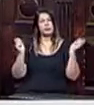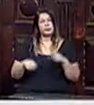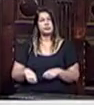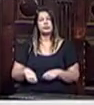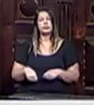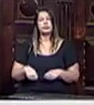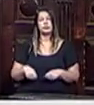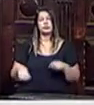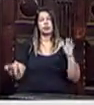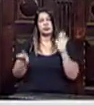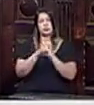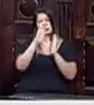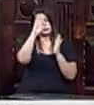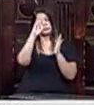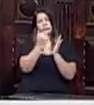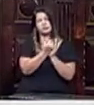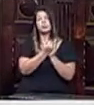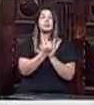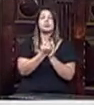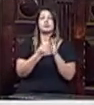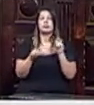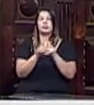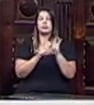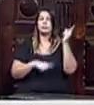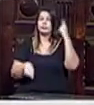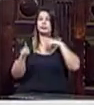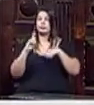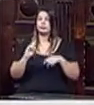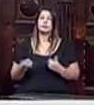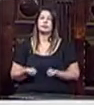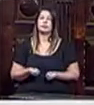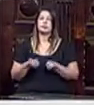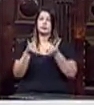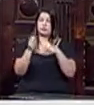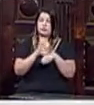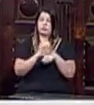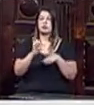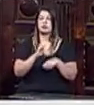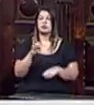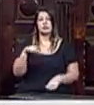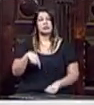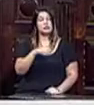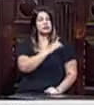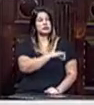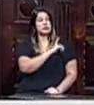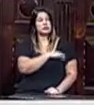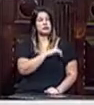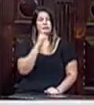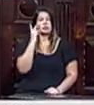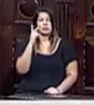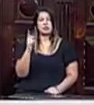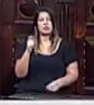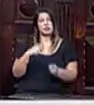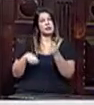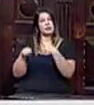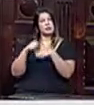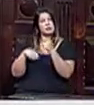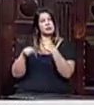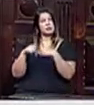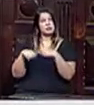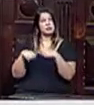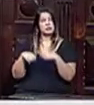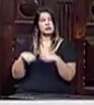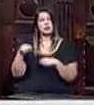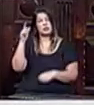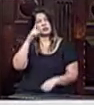a legitimidade que deva ter exatamente quem governa um estado como o Rio de Janeiro para negociar aquilo que